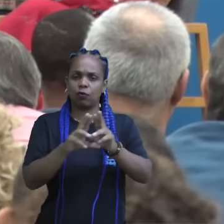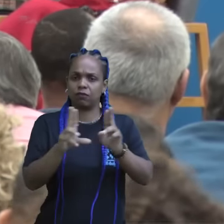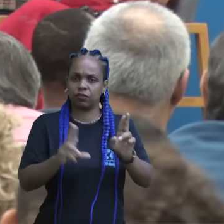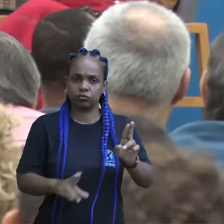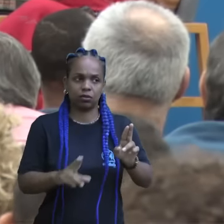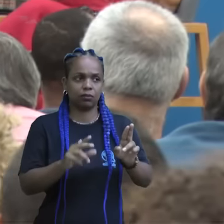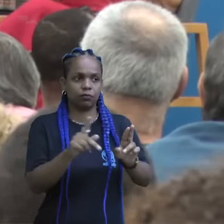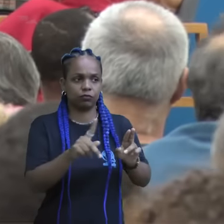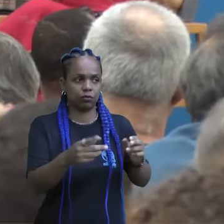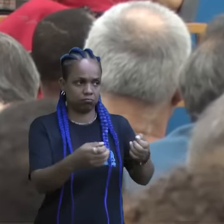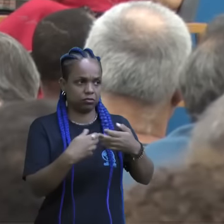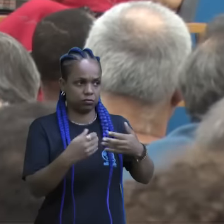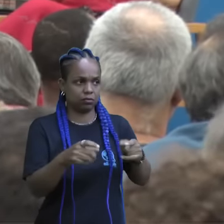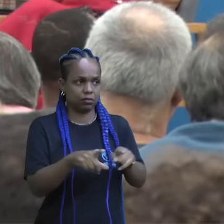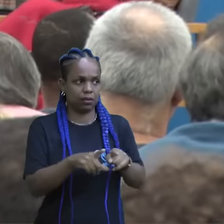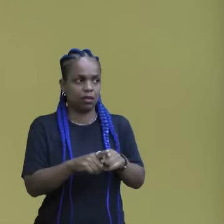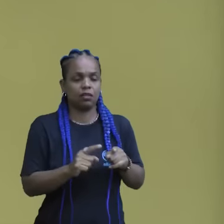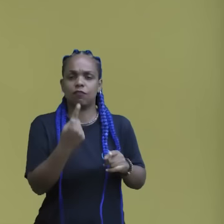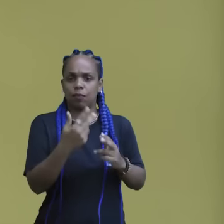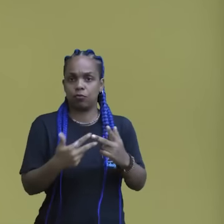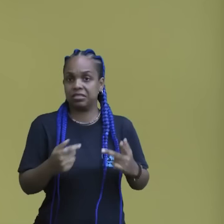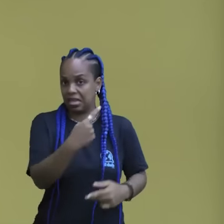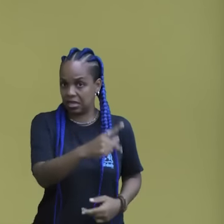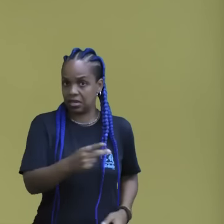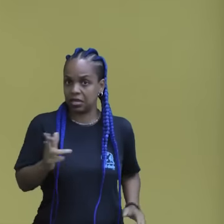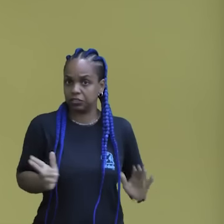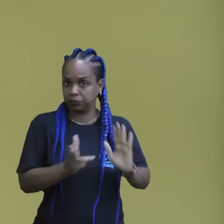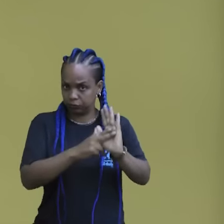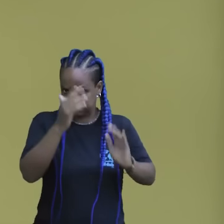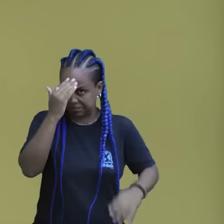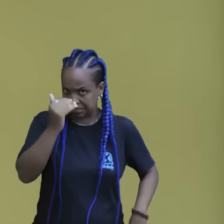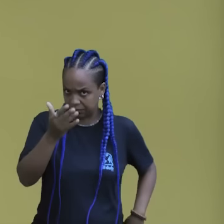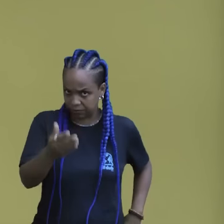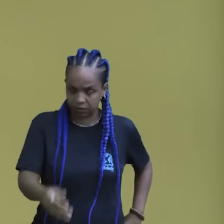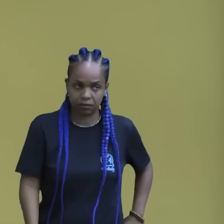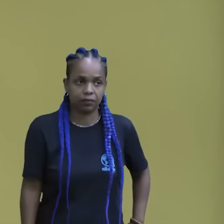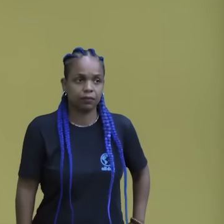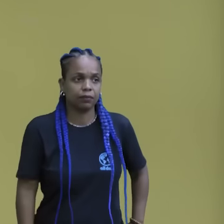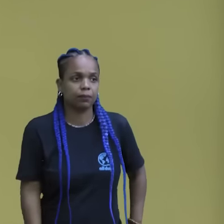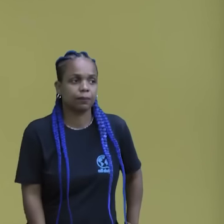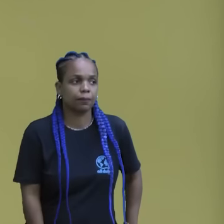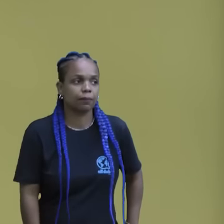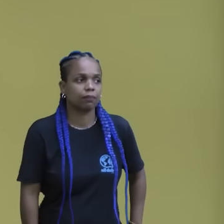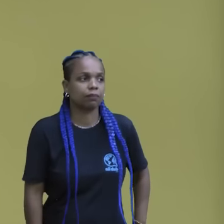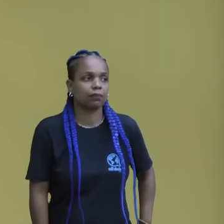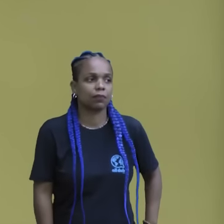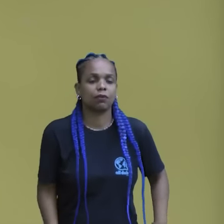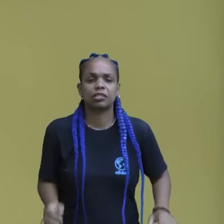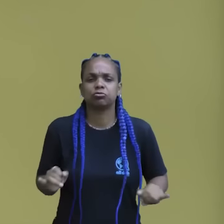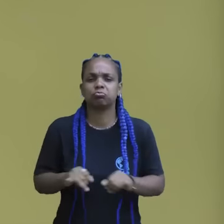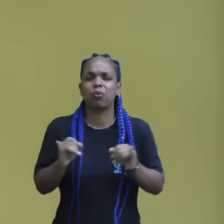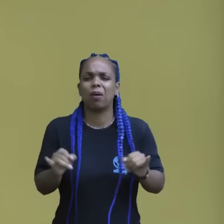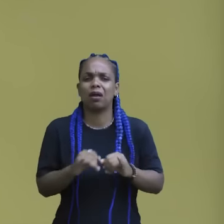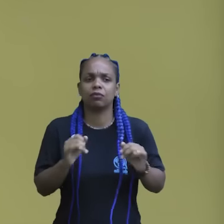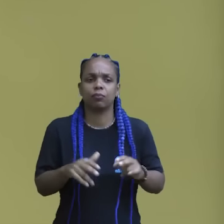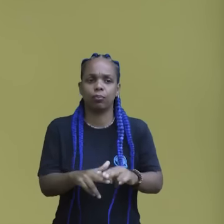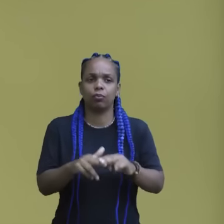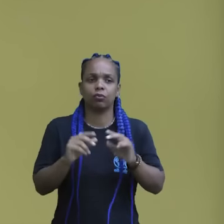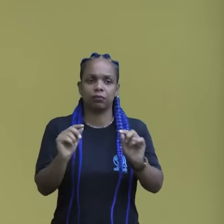Eu acho que é uma bobagem pelo seguinte, nós temos tão poucos grandes escritores, porque o Brasil é um país